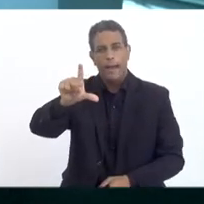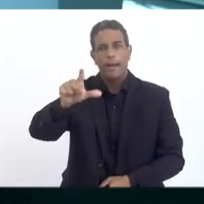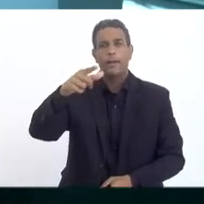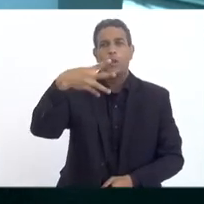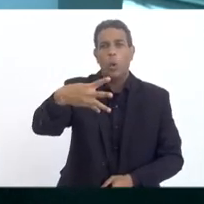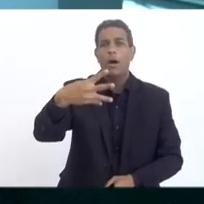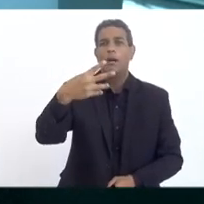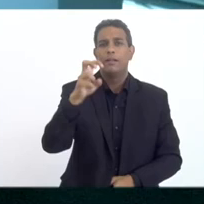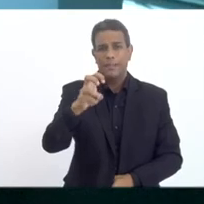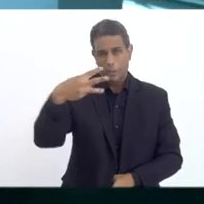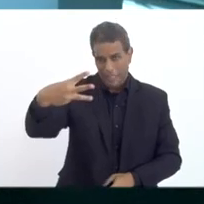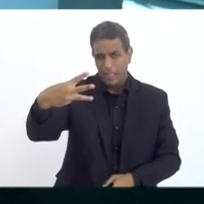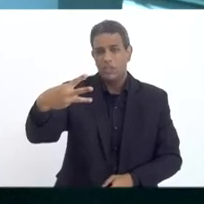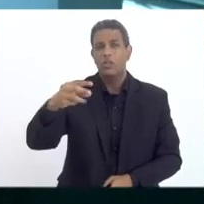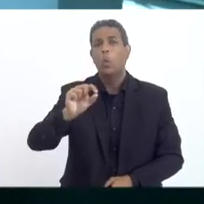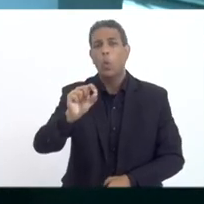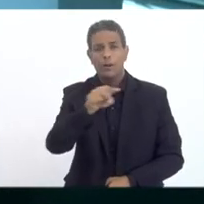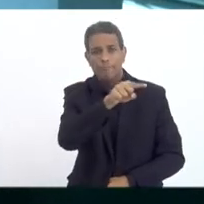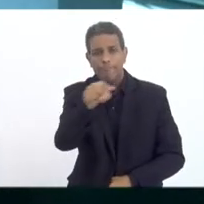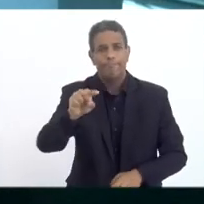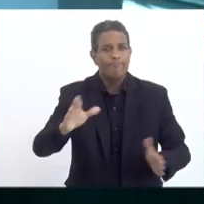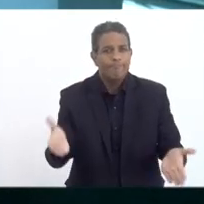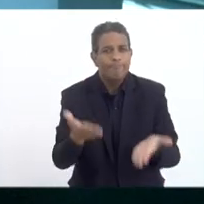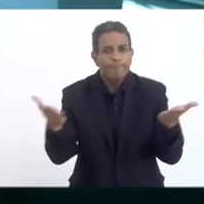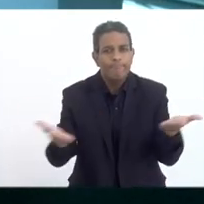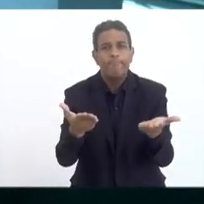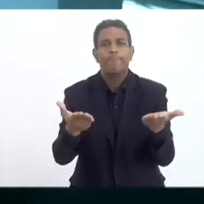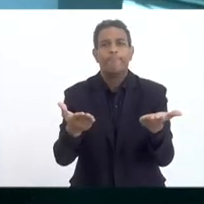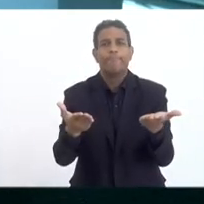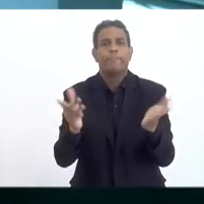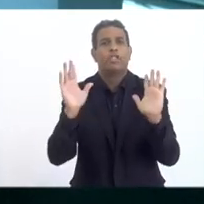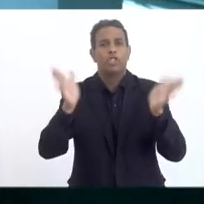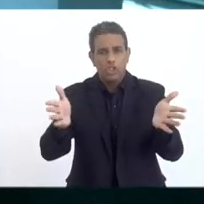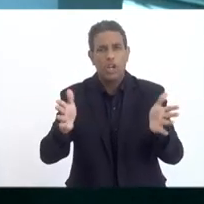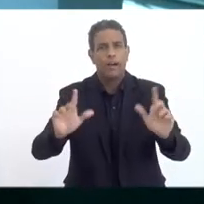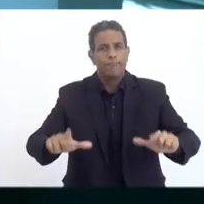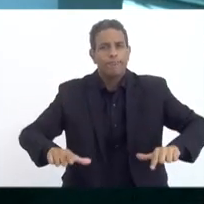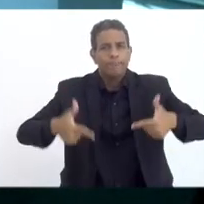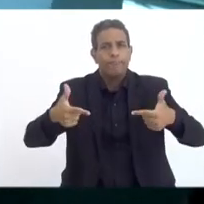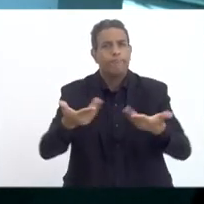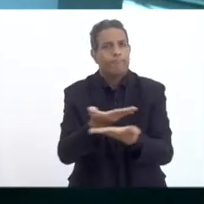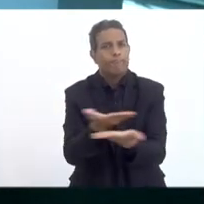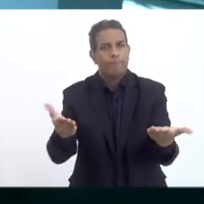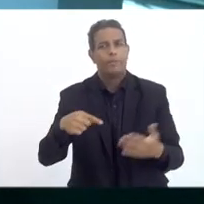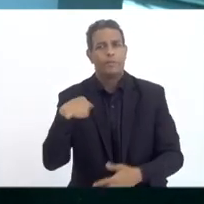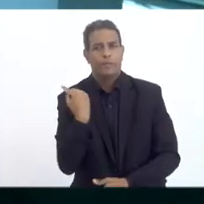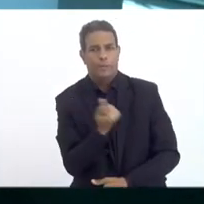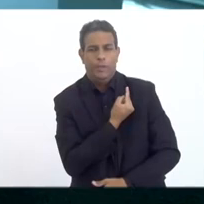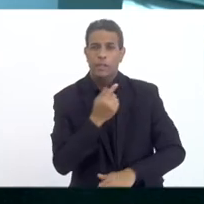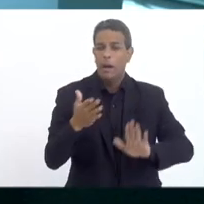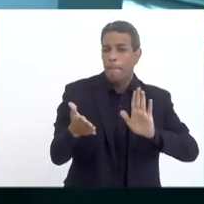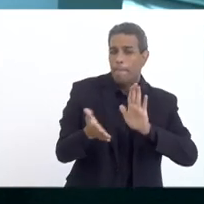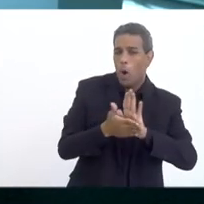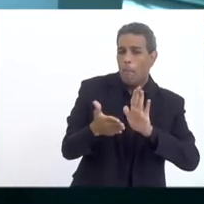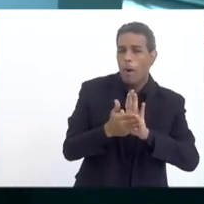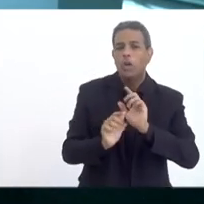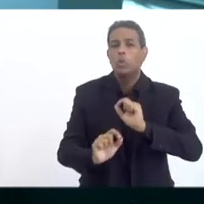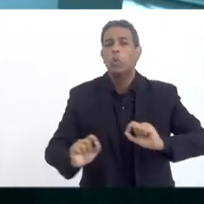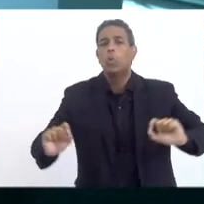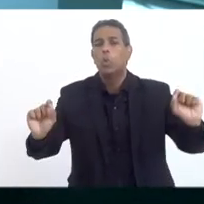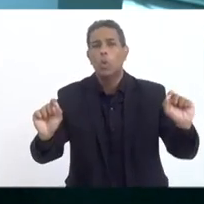43, primeiro, esse incentivo à meritocracia, que eu já havia mencionado. Então, o que a gente está propondo é